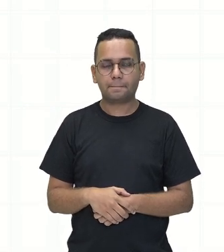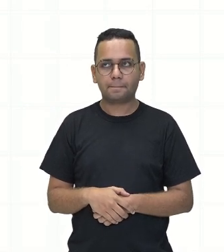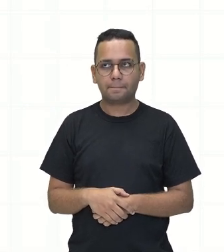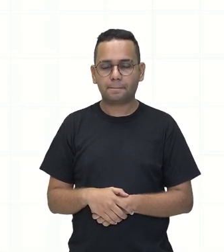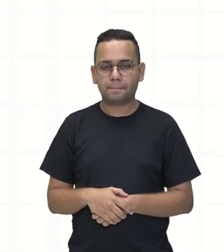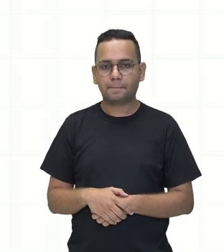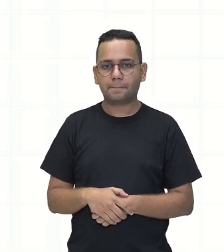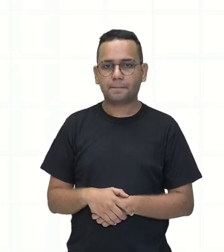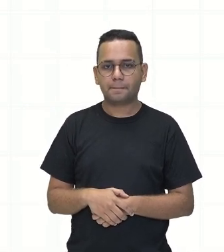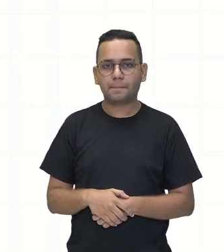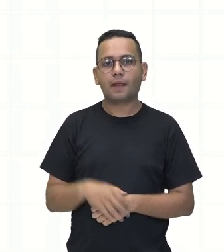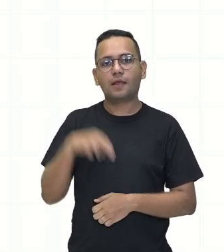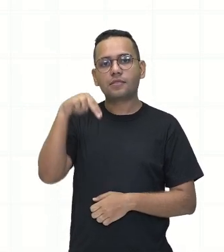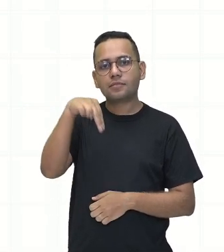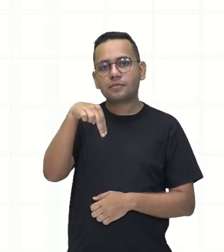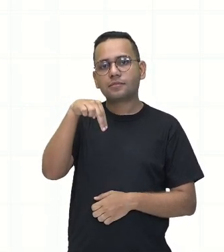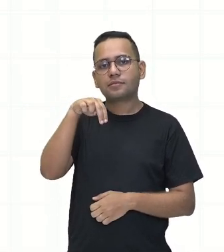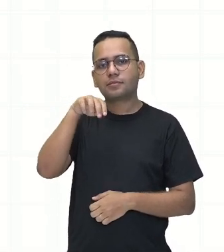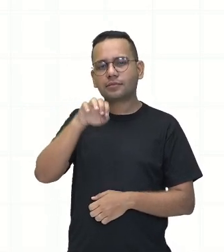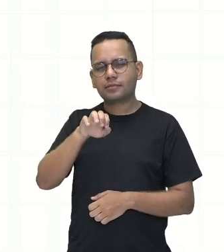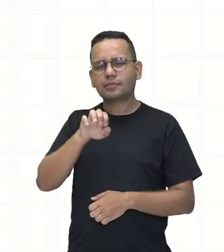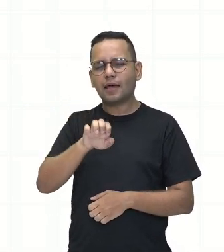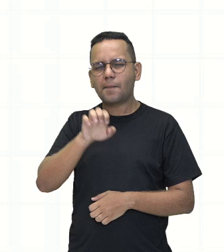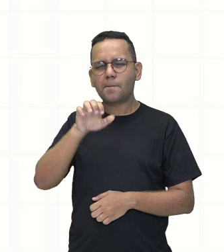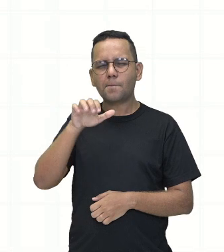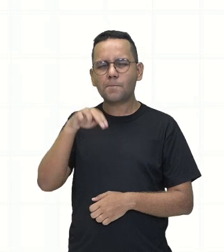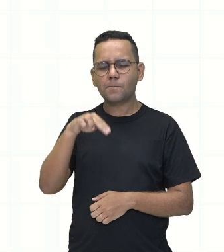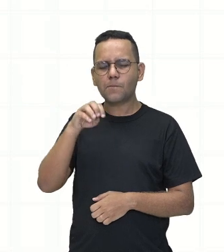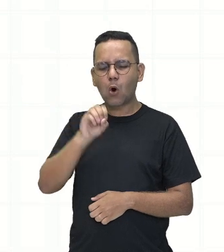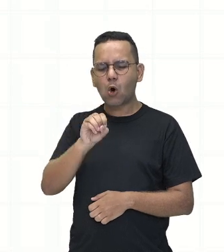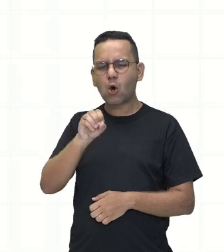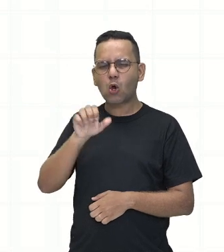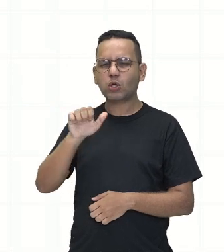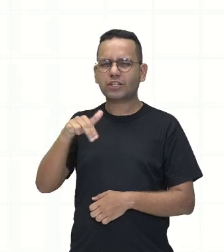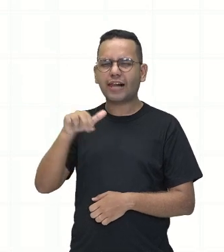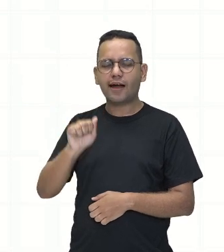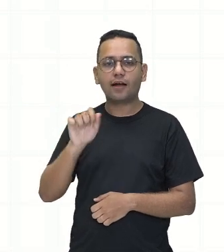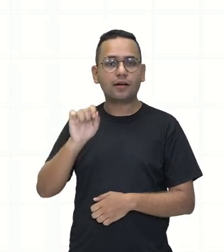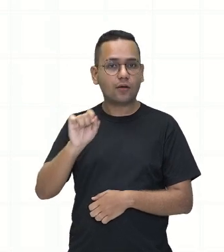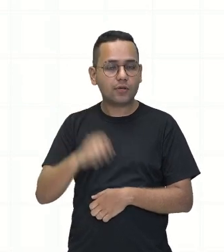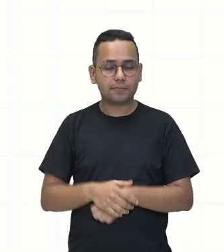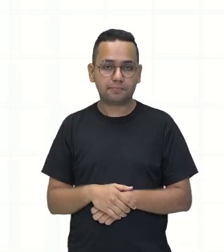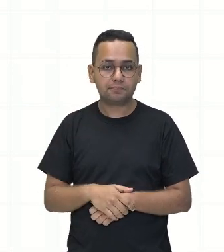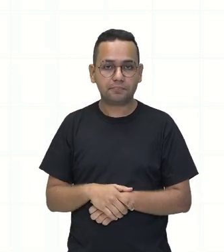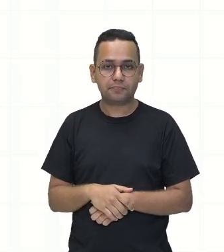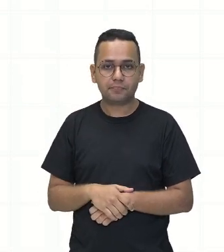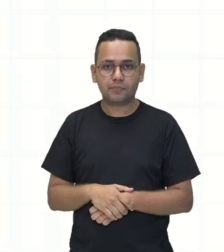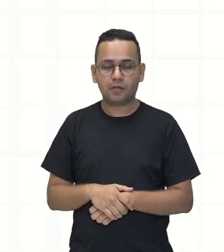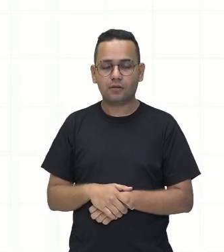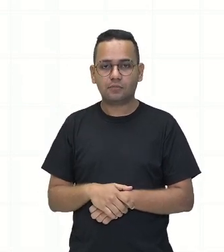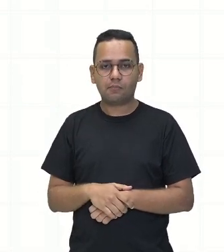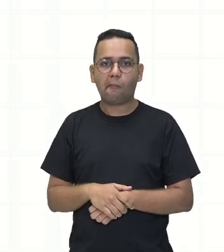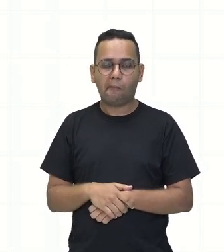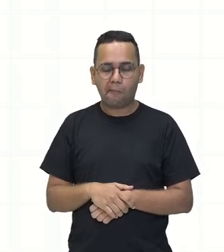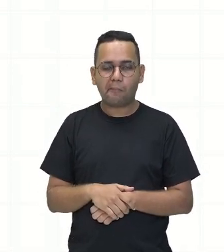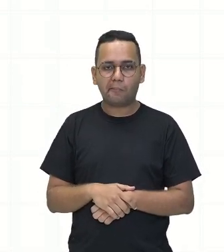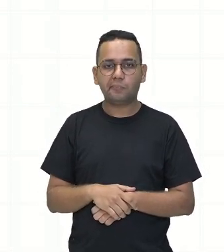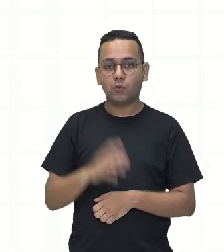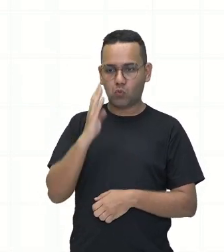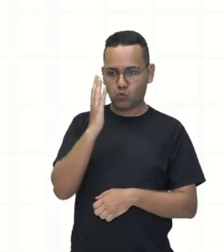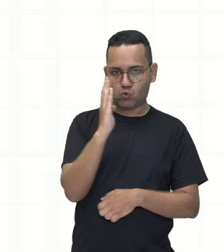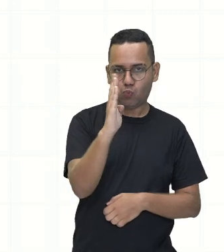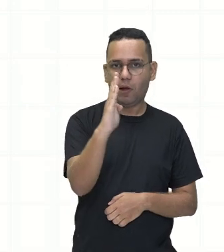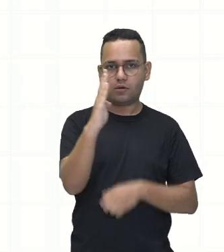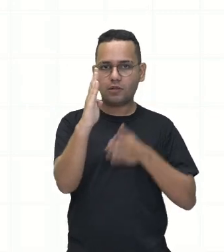nadam junto com os tubarões, alimentando-se ali de parasitas que afetam os tubarões e também do resto